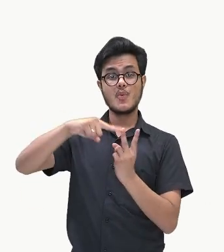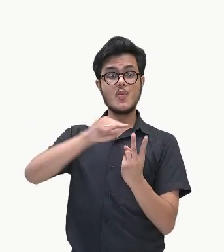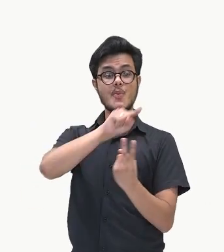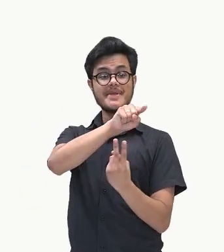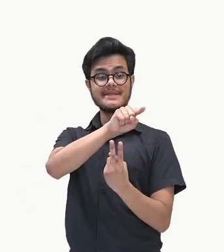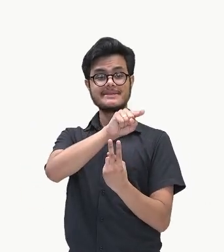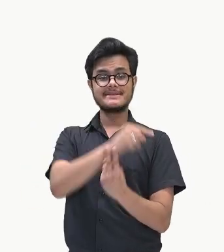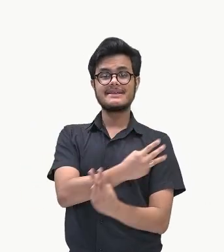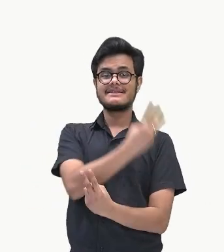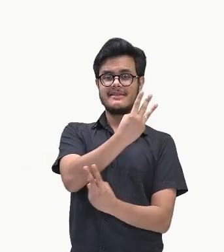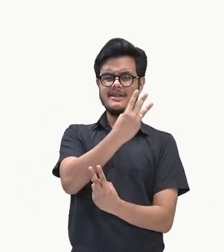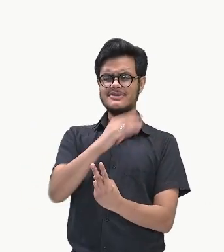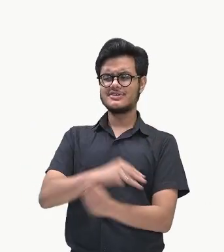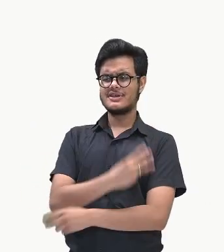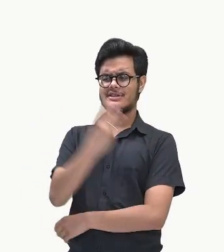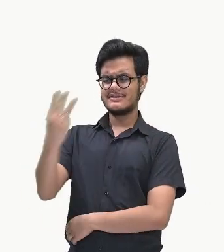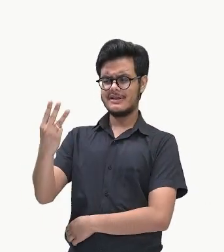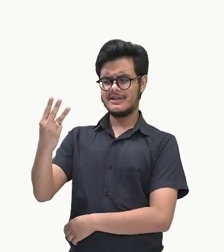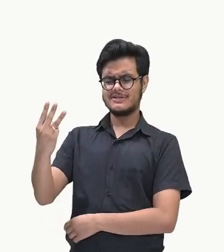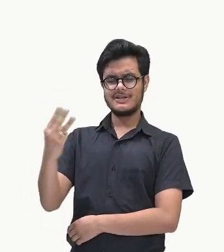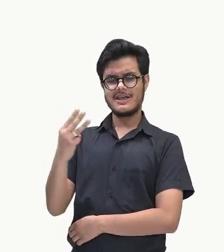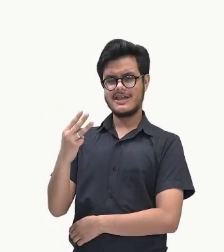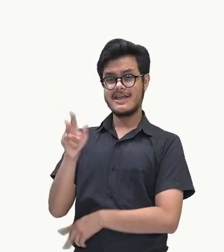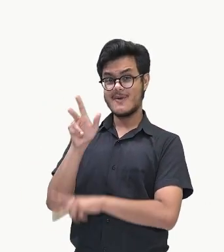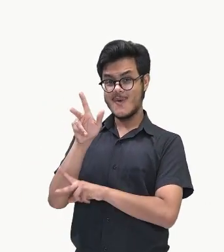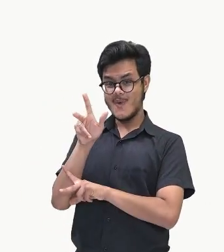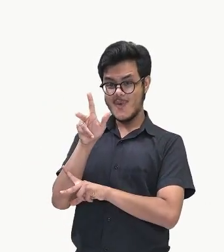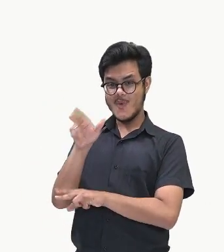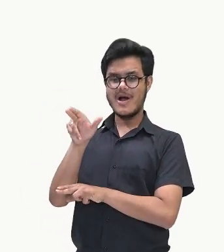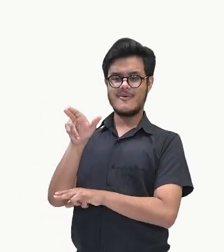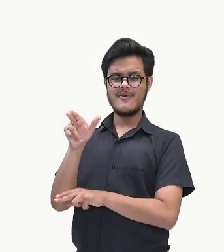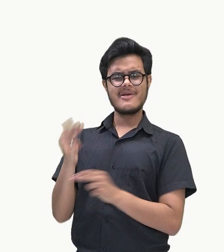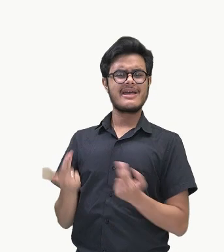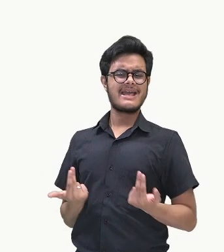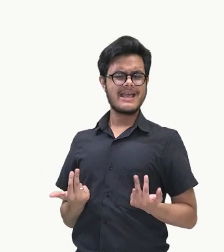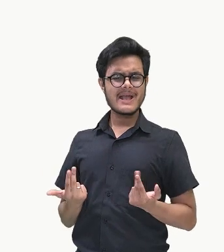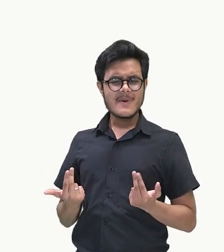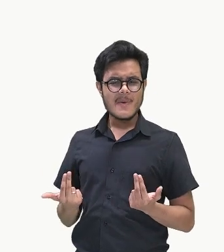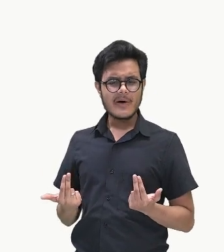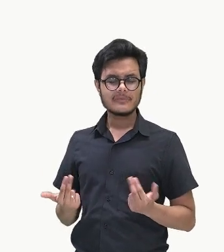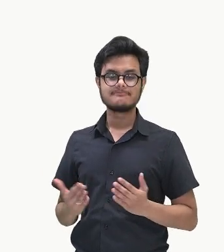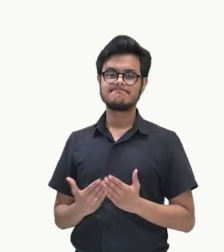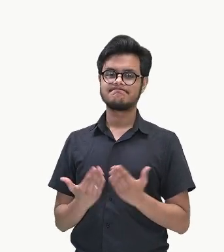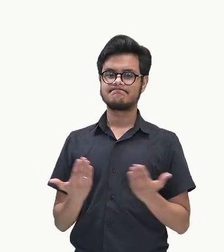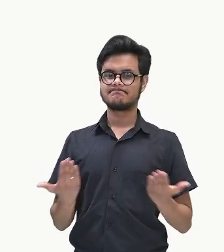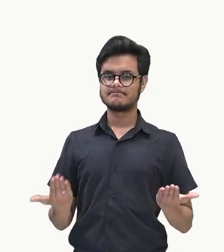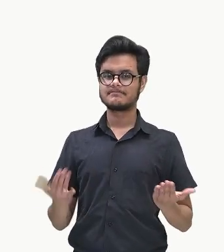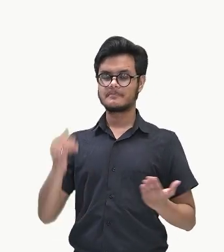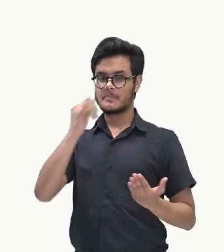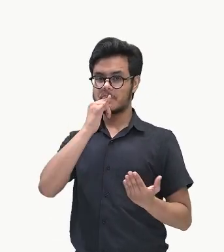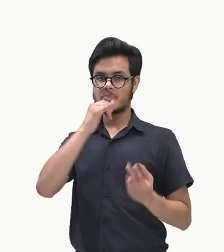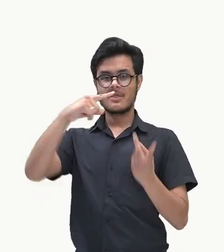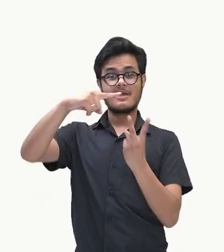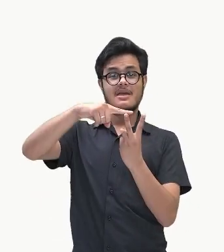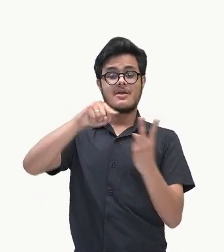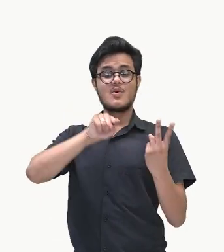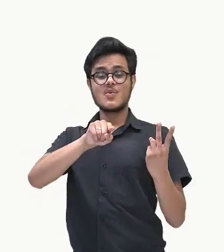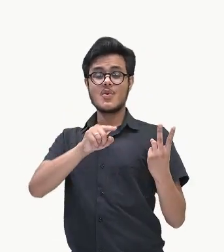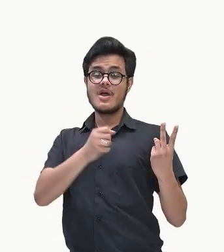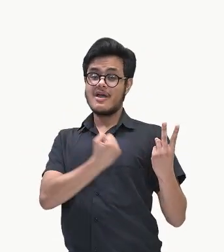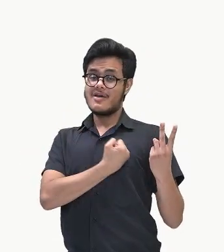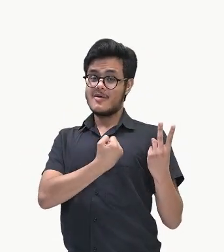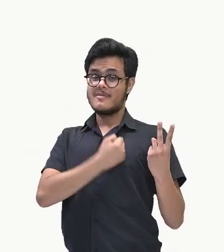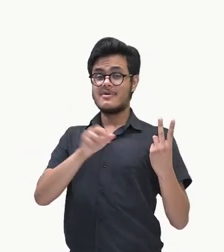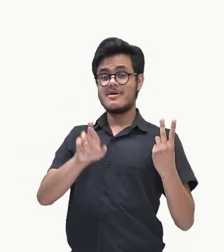Ó. Se eles possuem o índice igual, significa que o meu radicando é quem vai